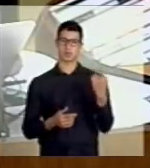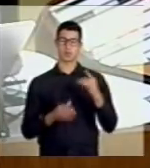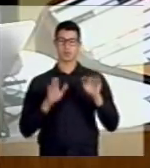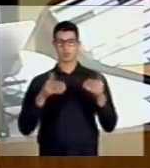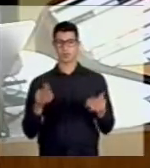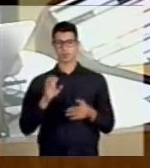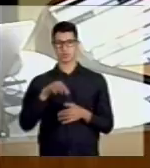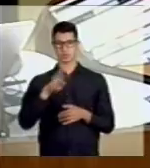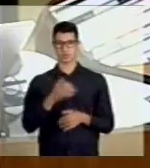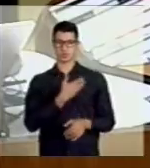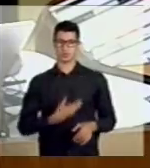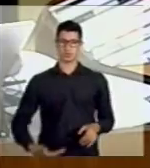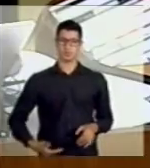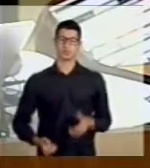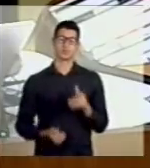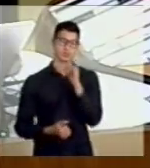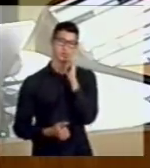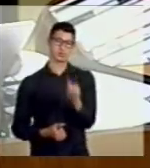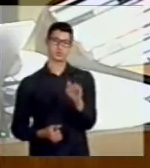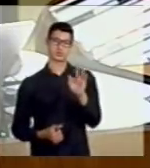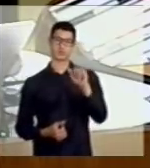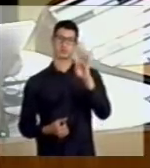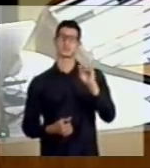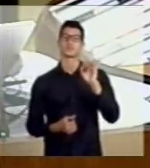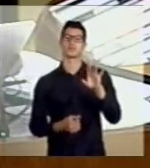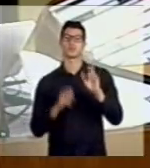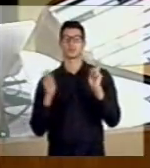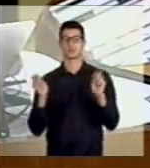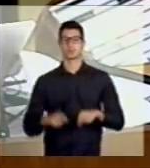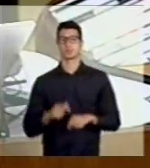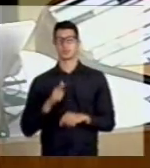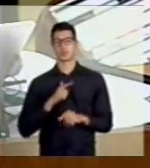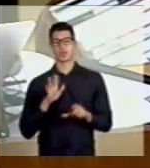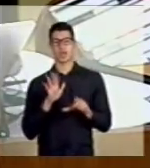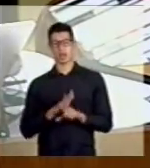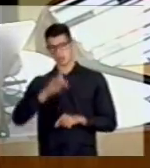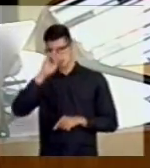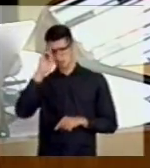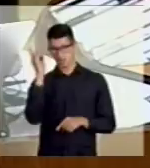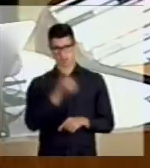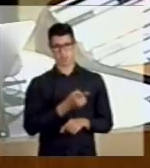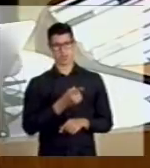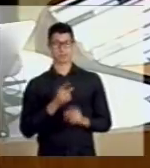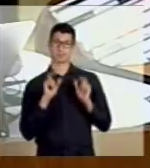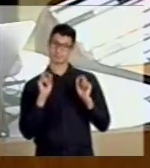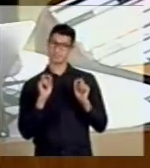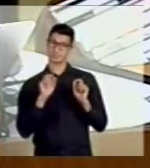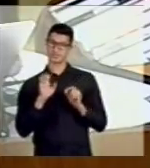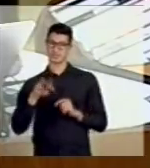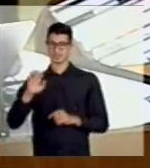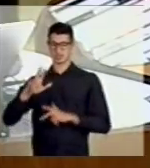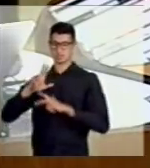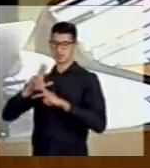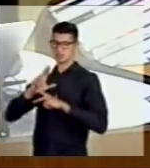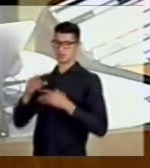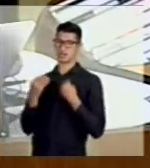quanto aos entes públicos diz respeito ao fato de que somente podem fazer o que a lei determina, ao passo que aos entes privados é